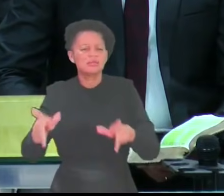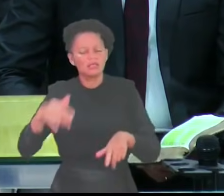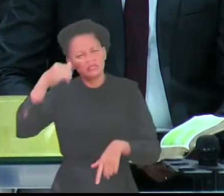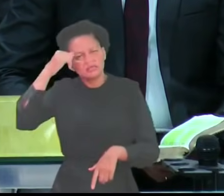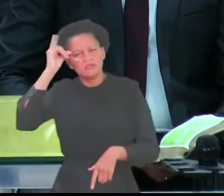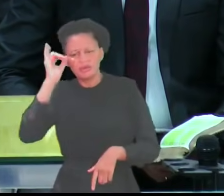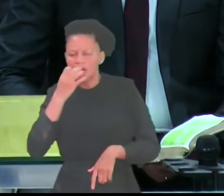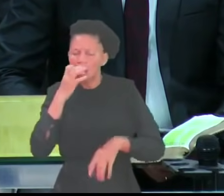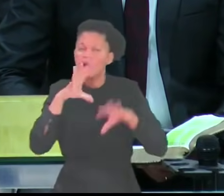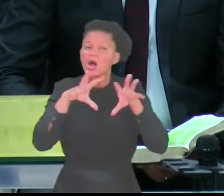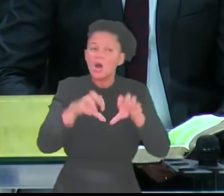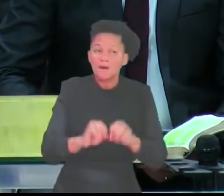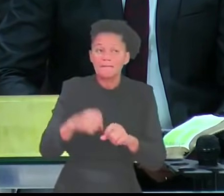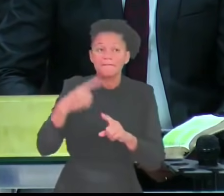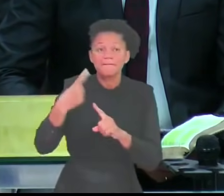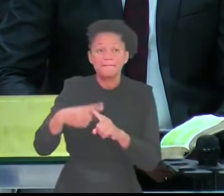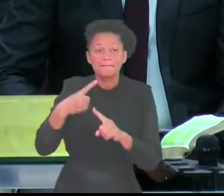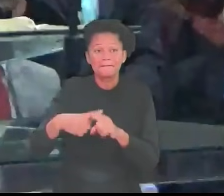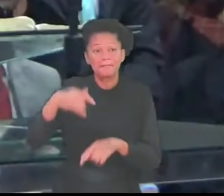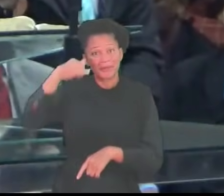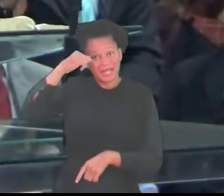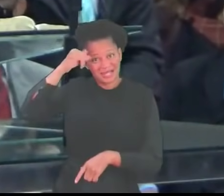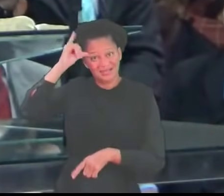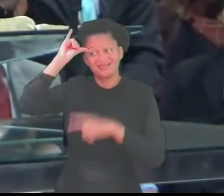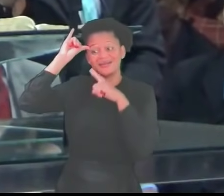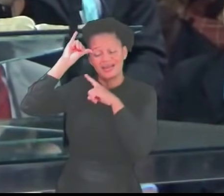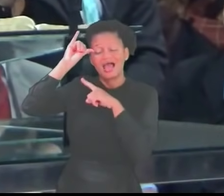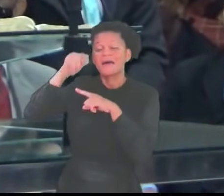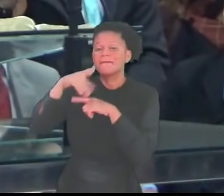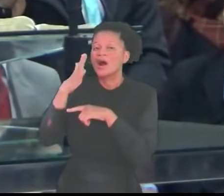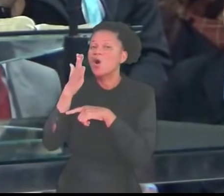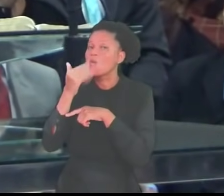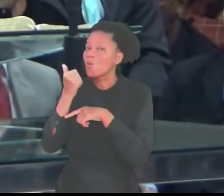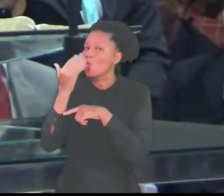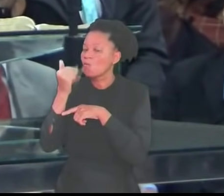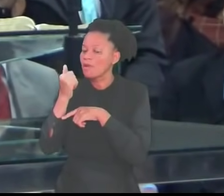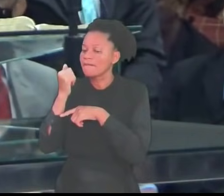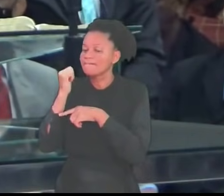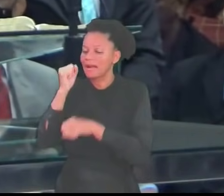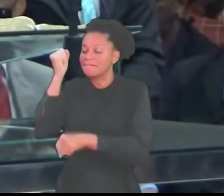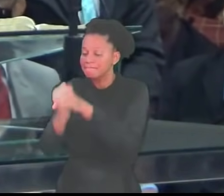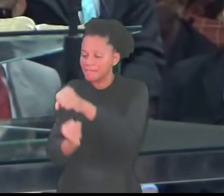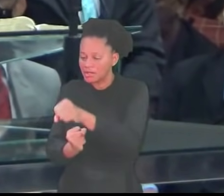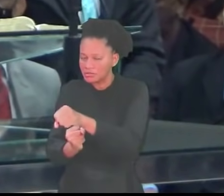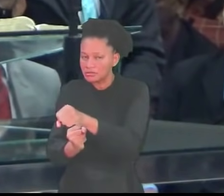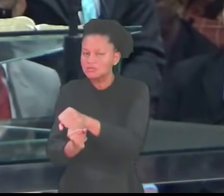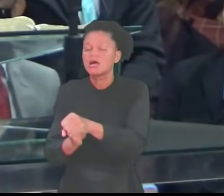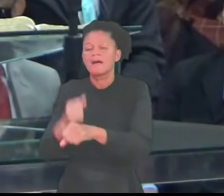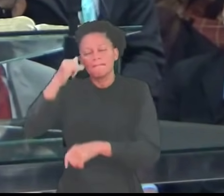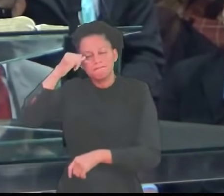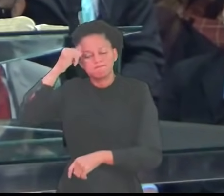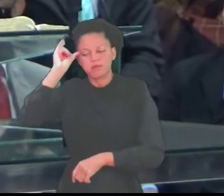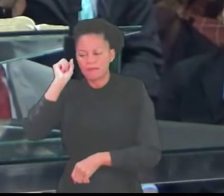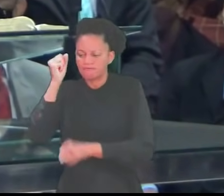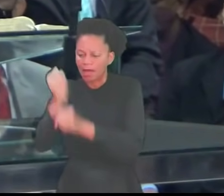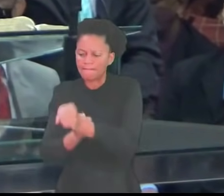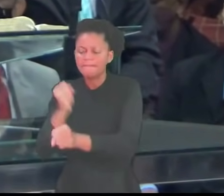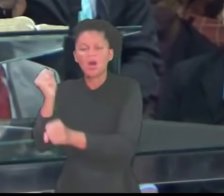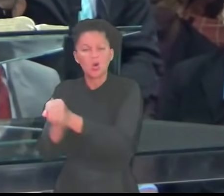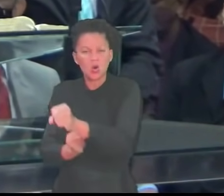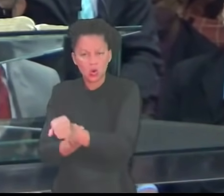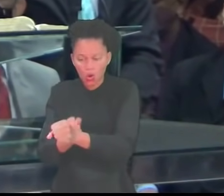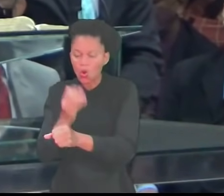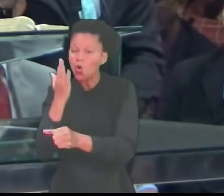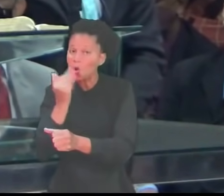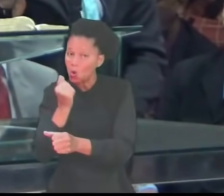gado e animais? Porque o gado era para abate. O gado era para abate. Eles levavam os bois para abater e